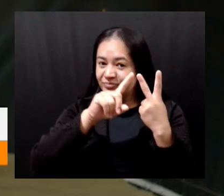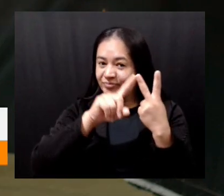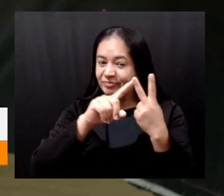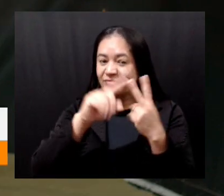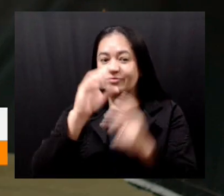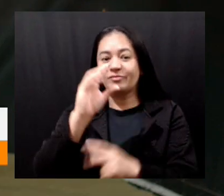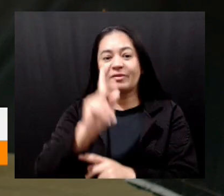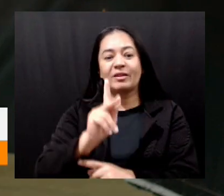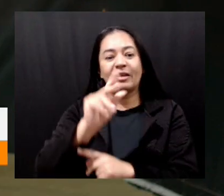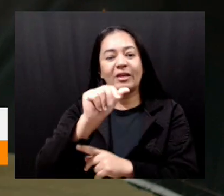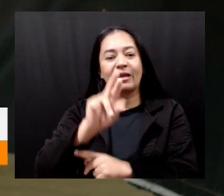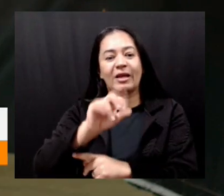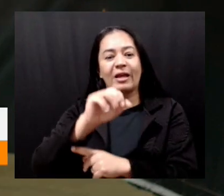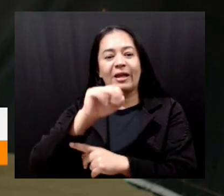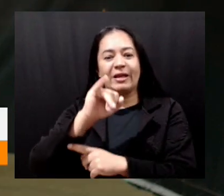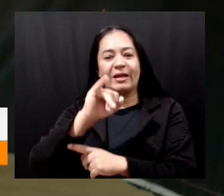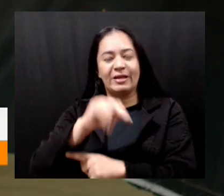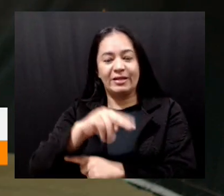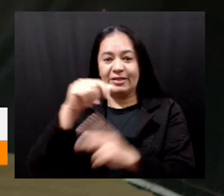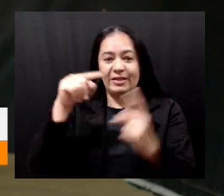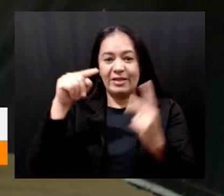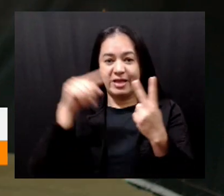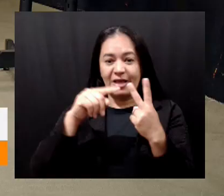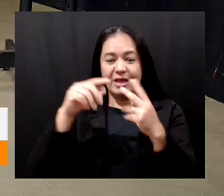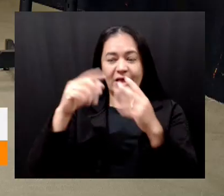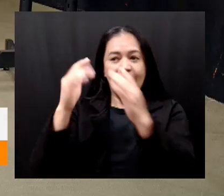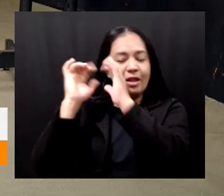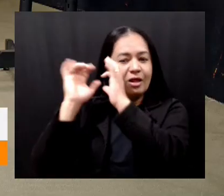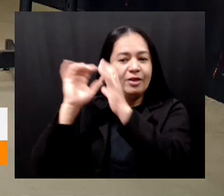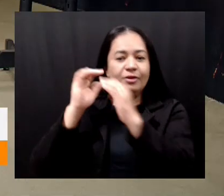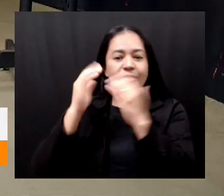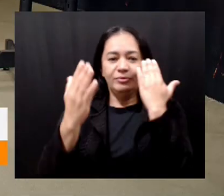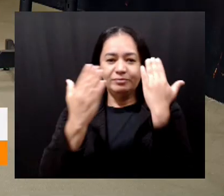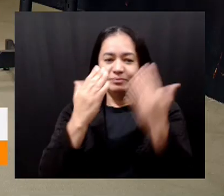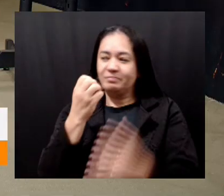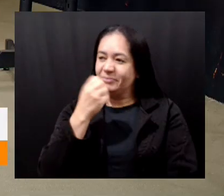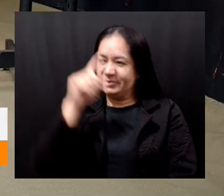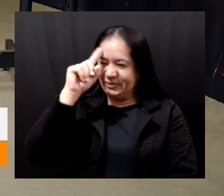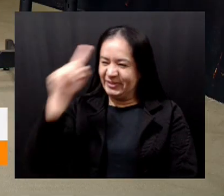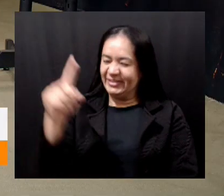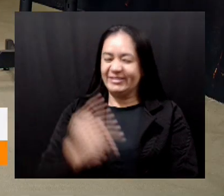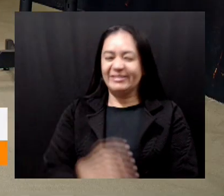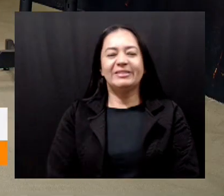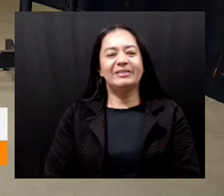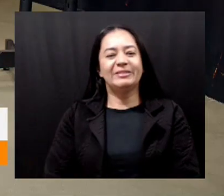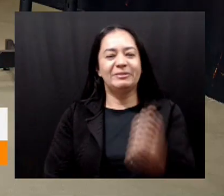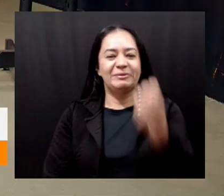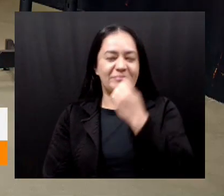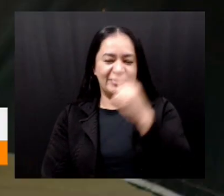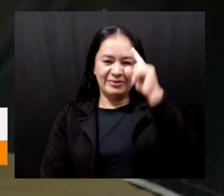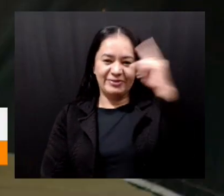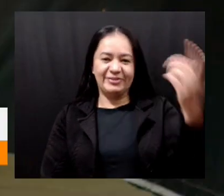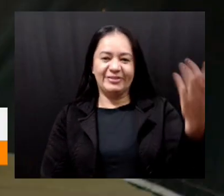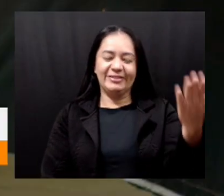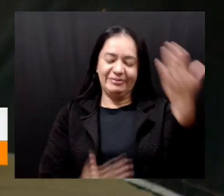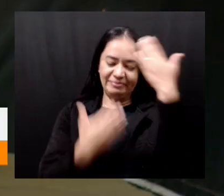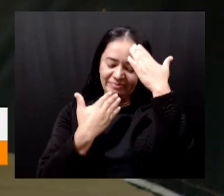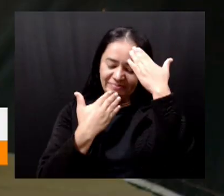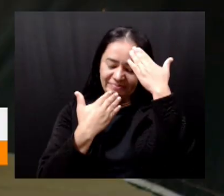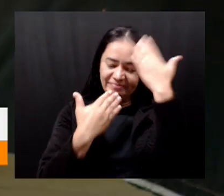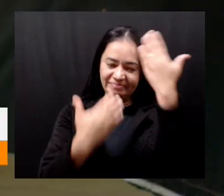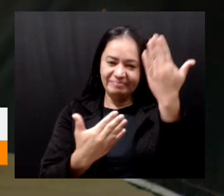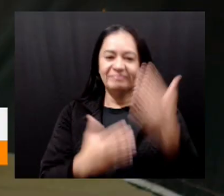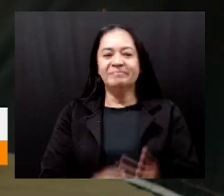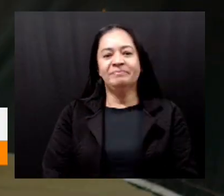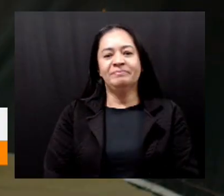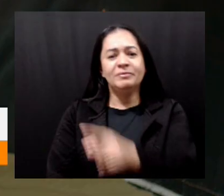Valim, neuropsicóloga. Seja muito bem-vinda, Karina, bom dia. Bom dia, obrigada pelo convite. Muito bem. E você aí de casa está com a